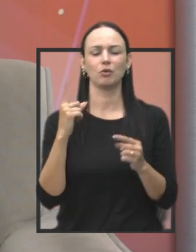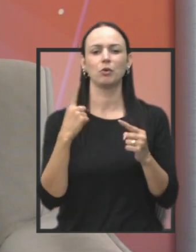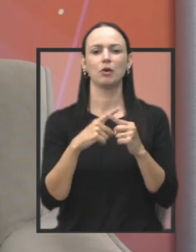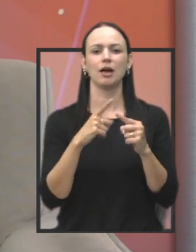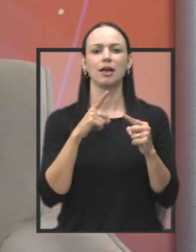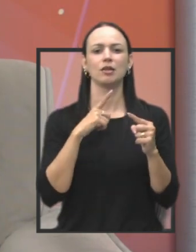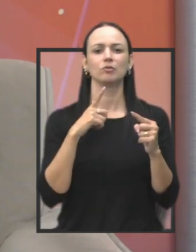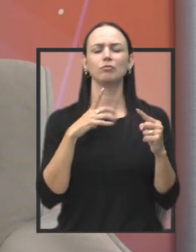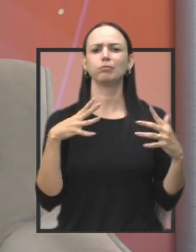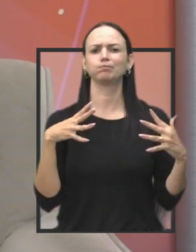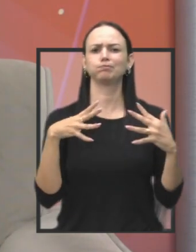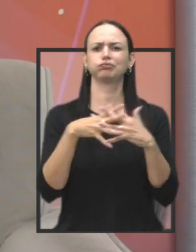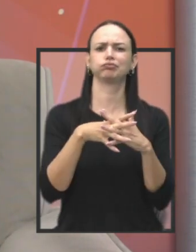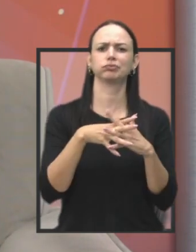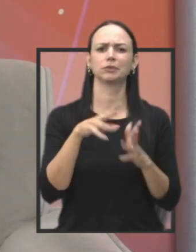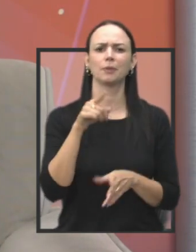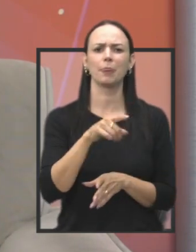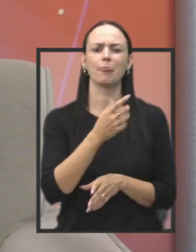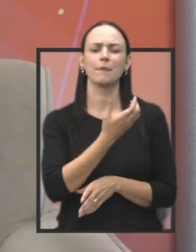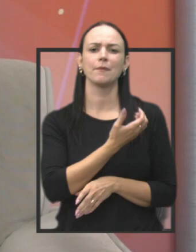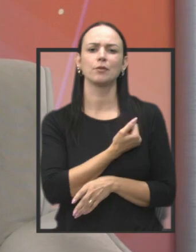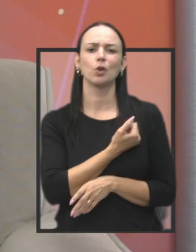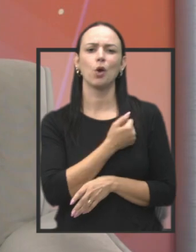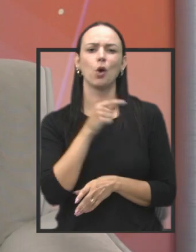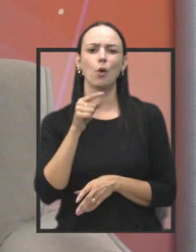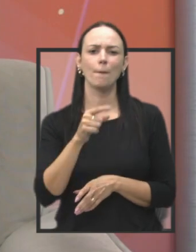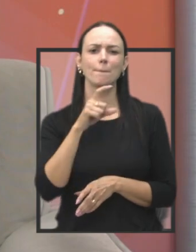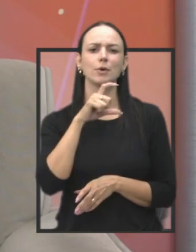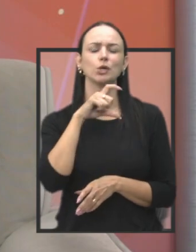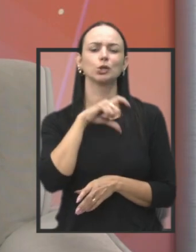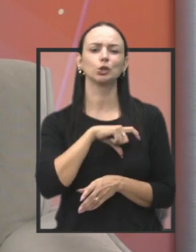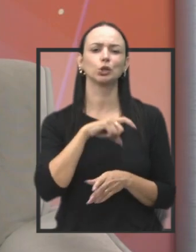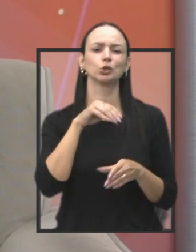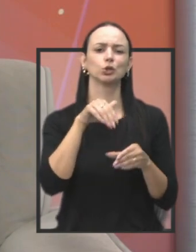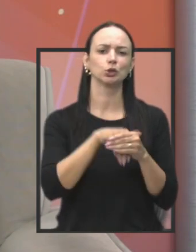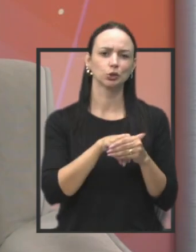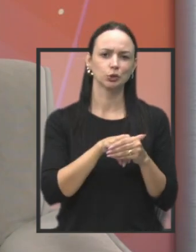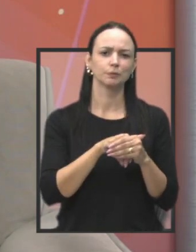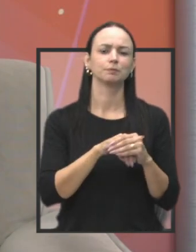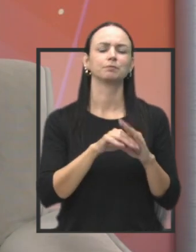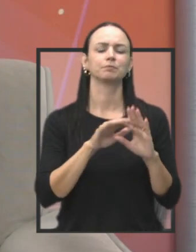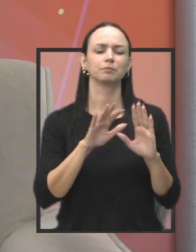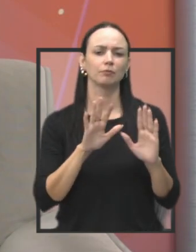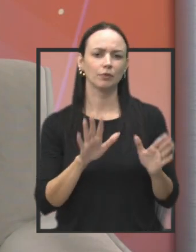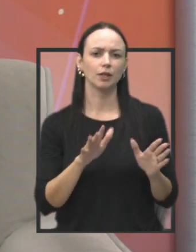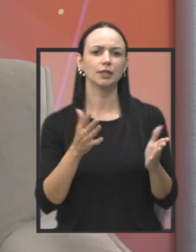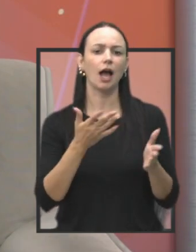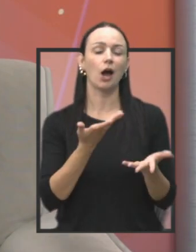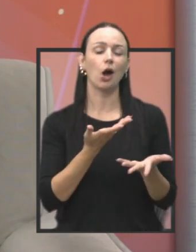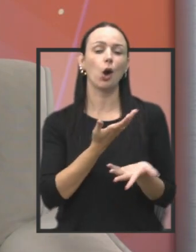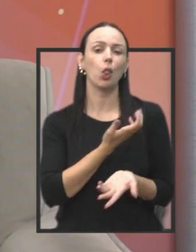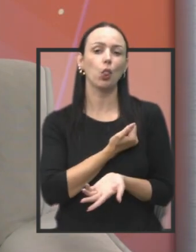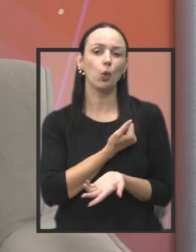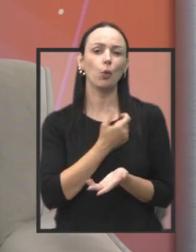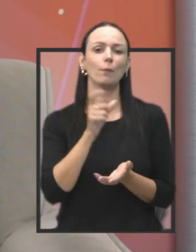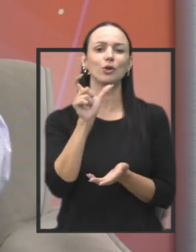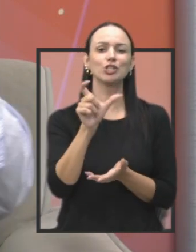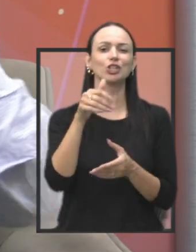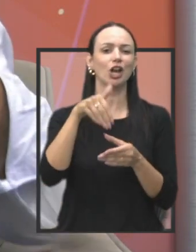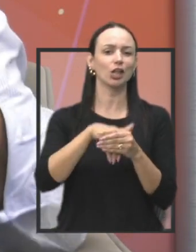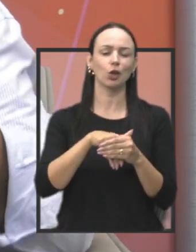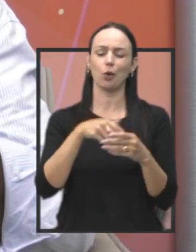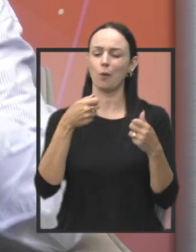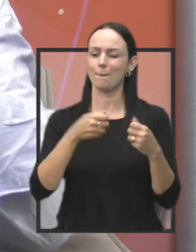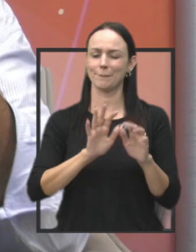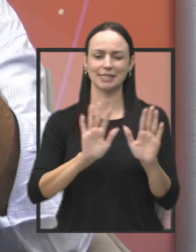confrontação com o número do título de eleitor para verificar os dados, certo? Então, o número do título de eleitor não é mais obrigatoriedade,